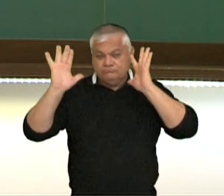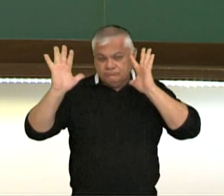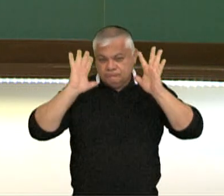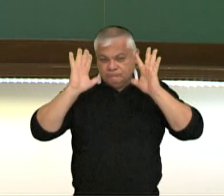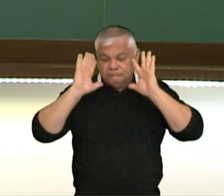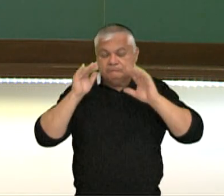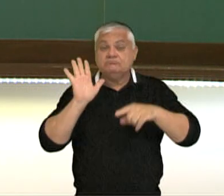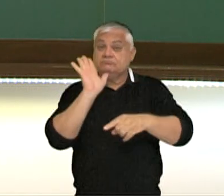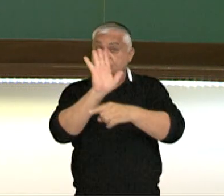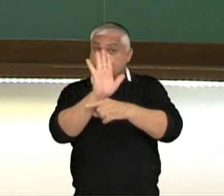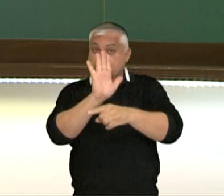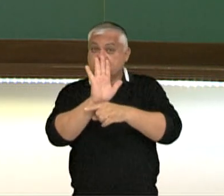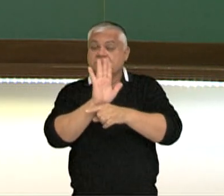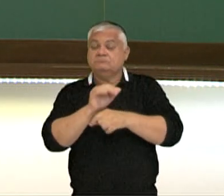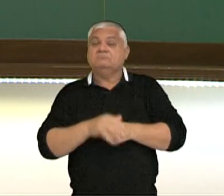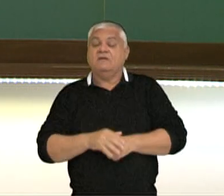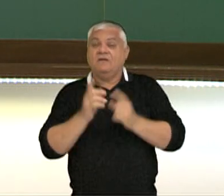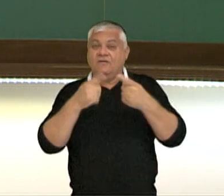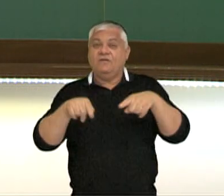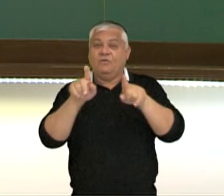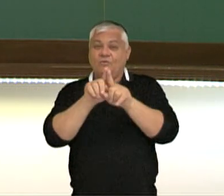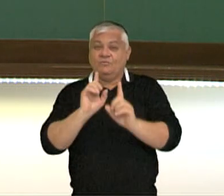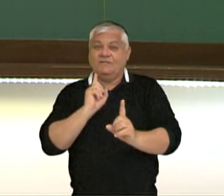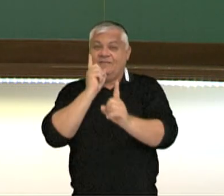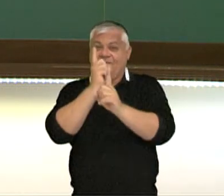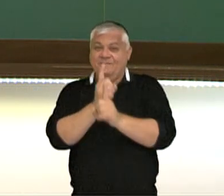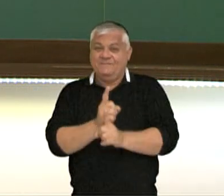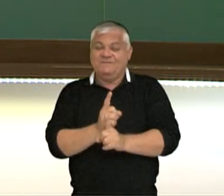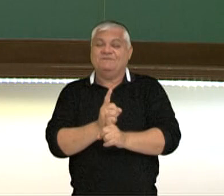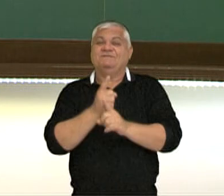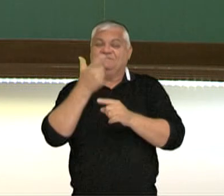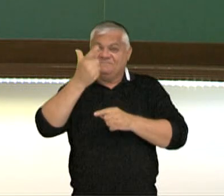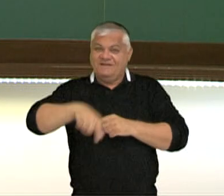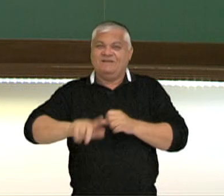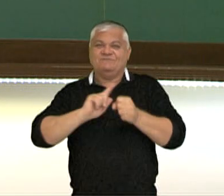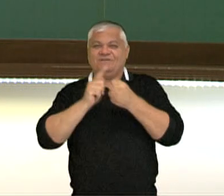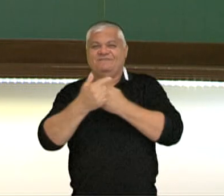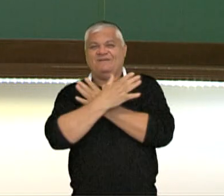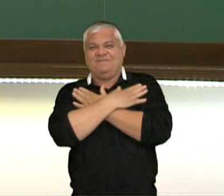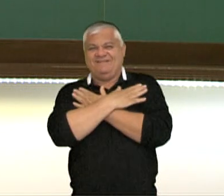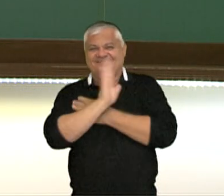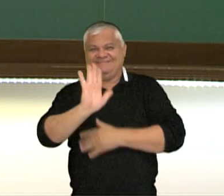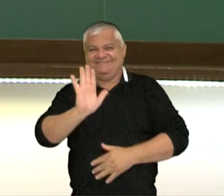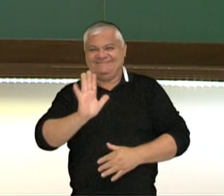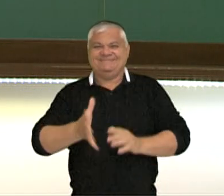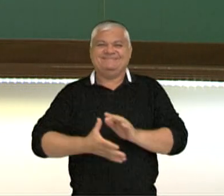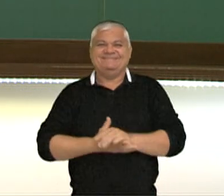aula de hoje com vocês sobre isso. Voltamos numa próxima aula com mais geografia. Um abraço a todos.